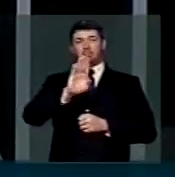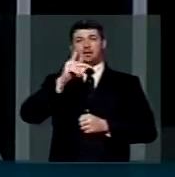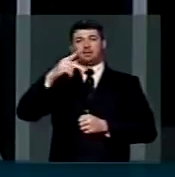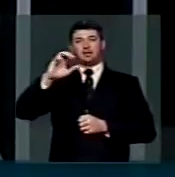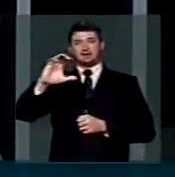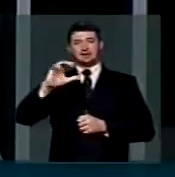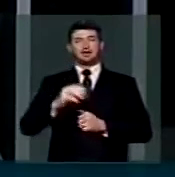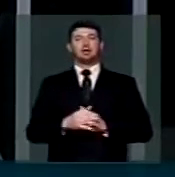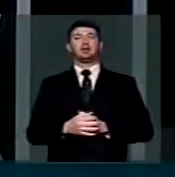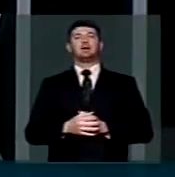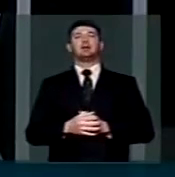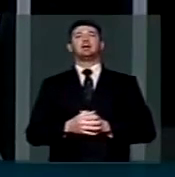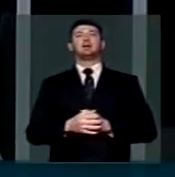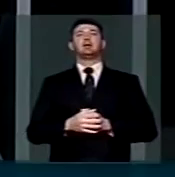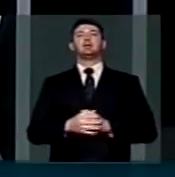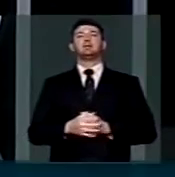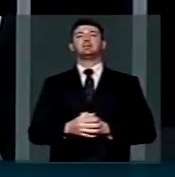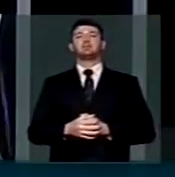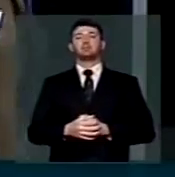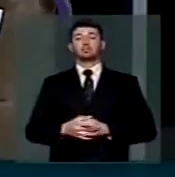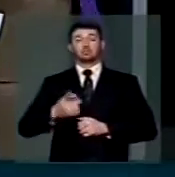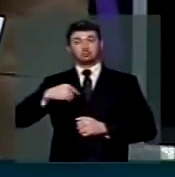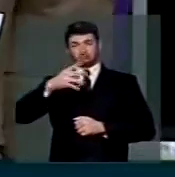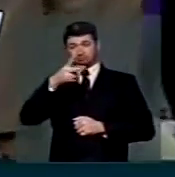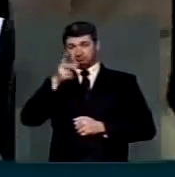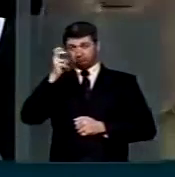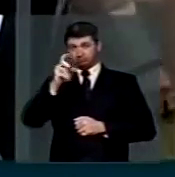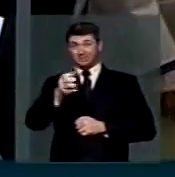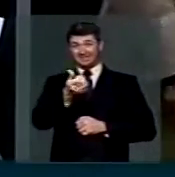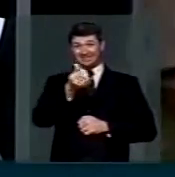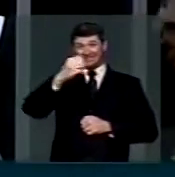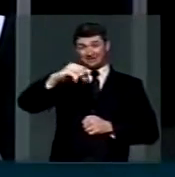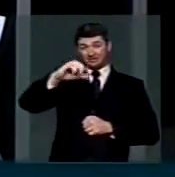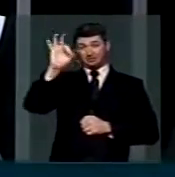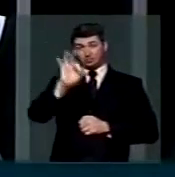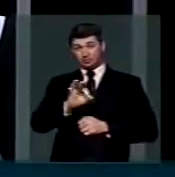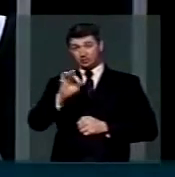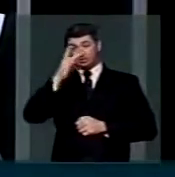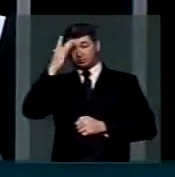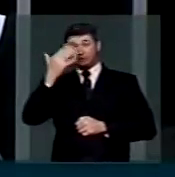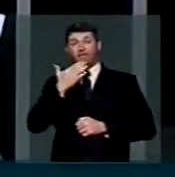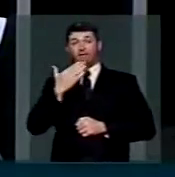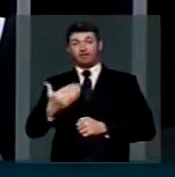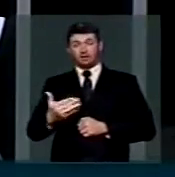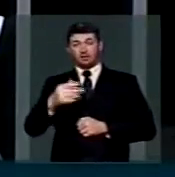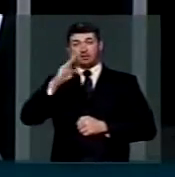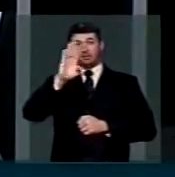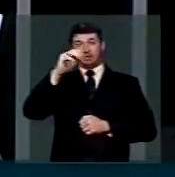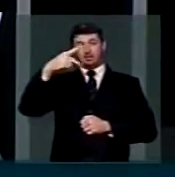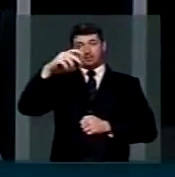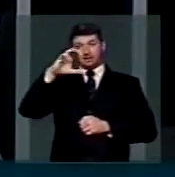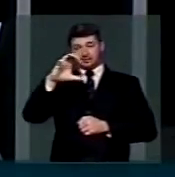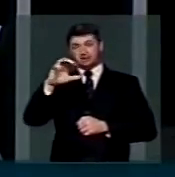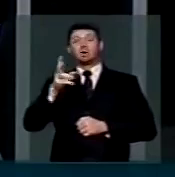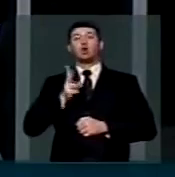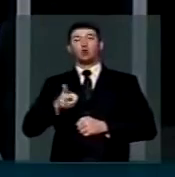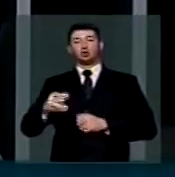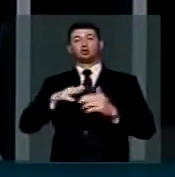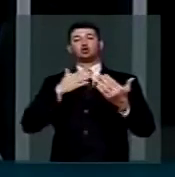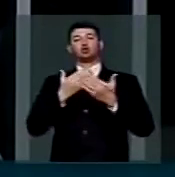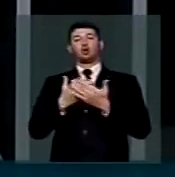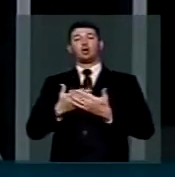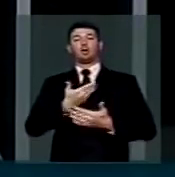BPC, nós podemos observar que 69% dos favorecidos com BPC estão na escola